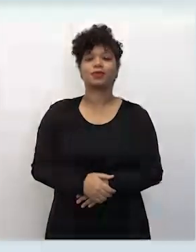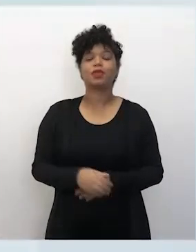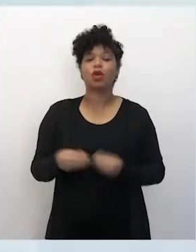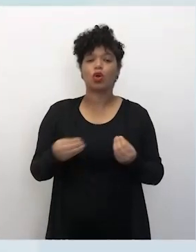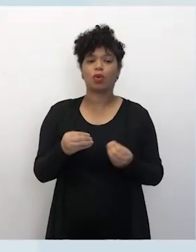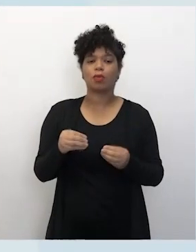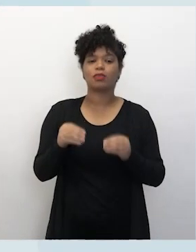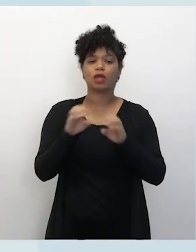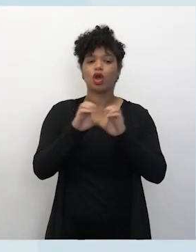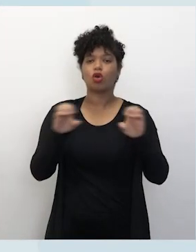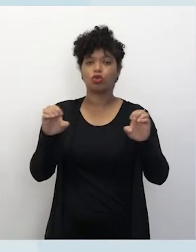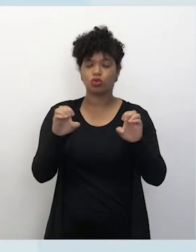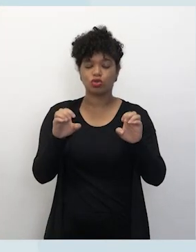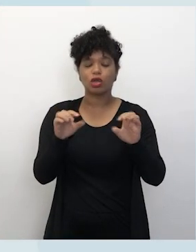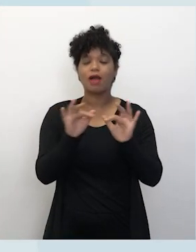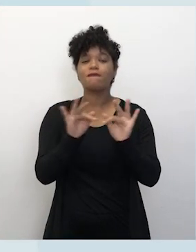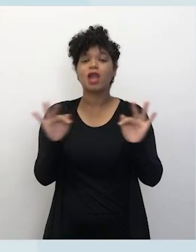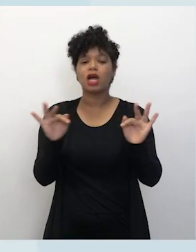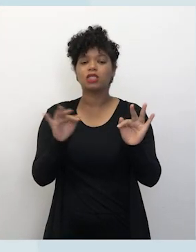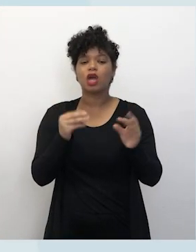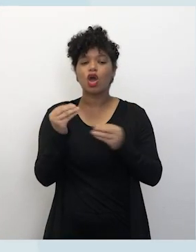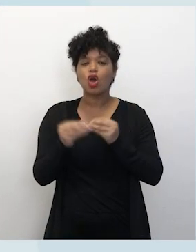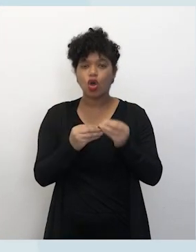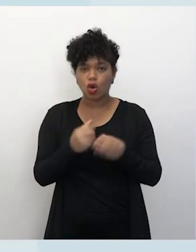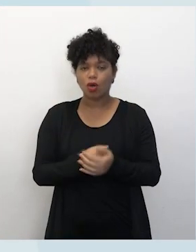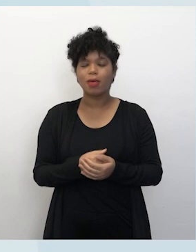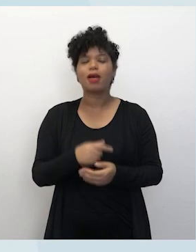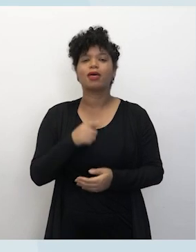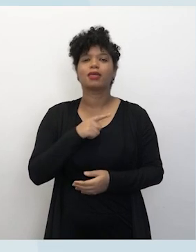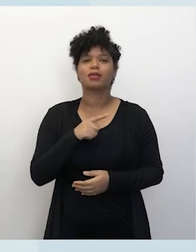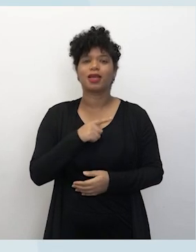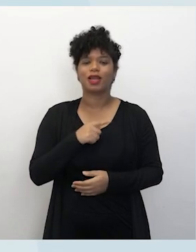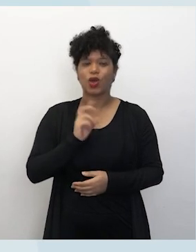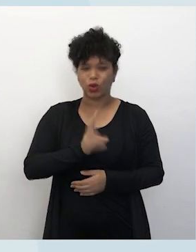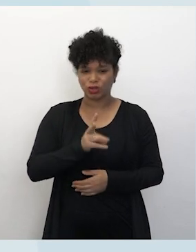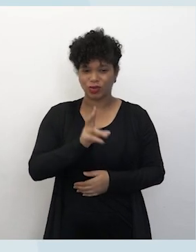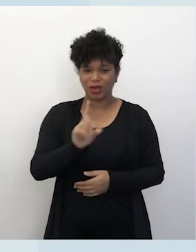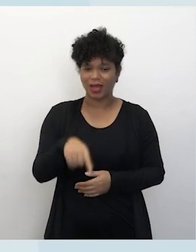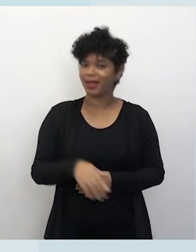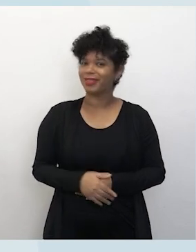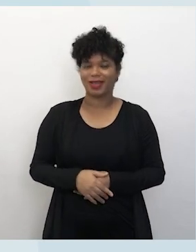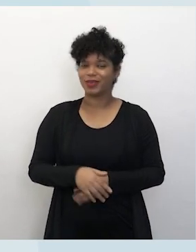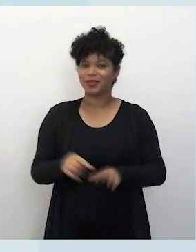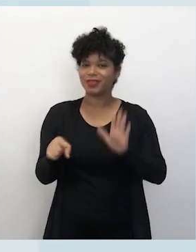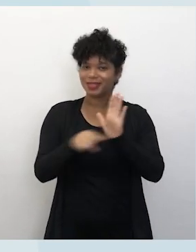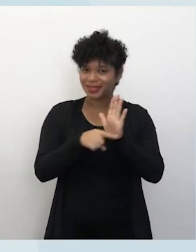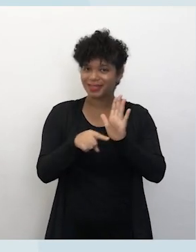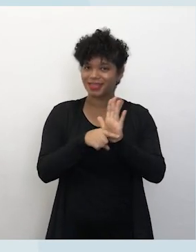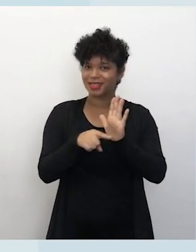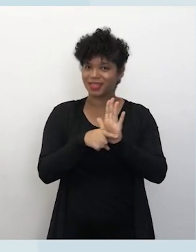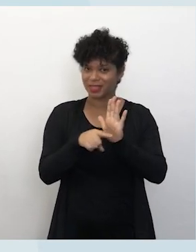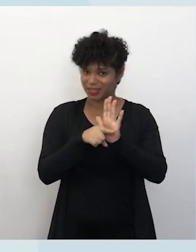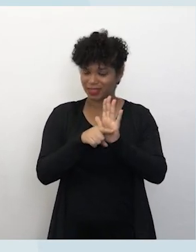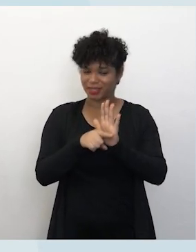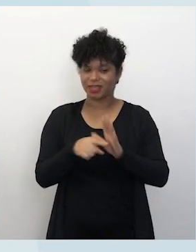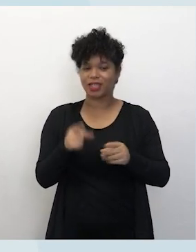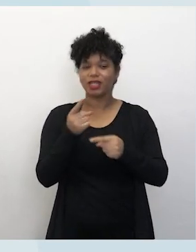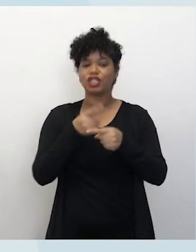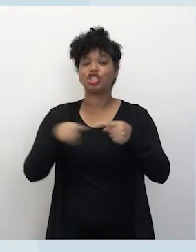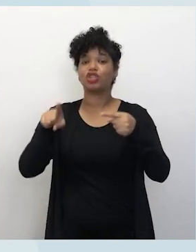o que a gente tem? Produto de duas potências, mesma base, não, estou mentindo, é divisão de duas potências de mesma